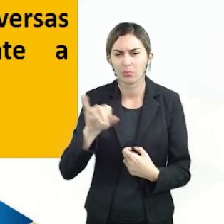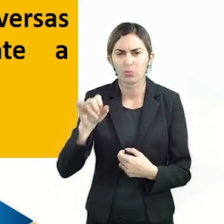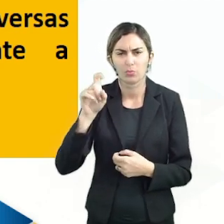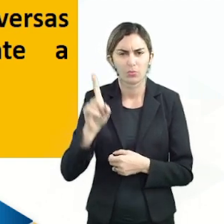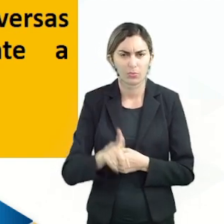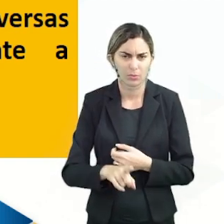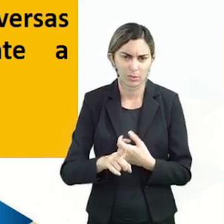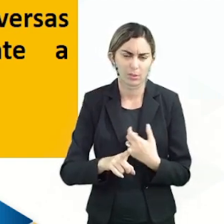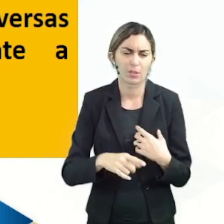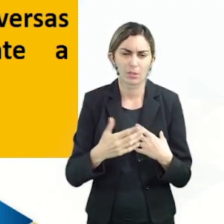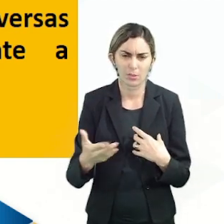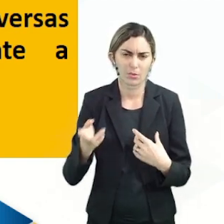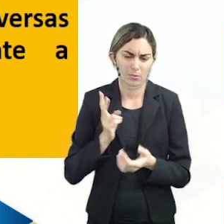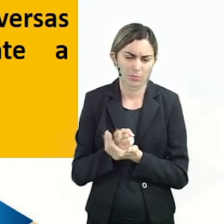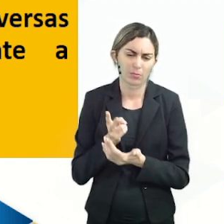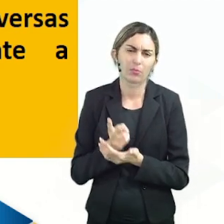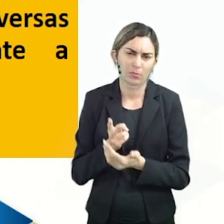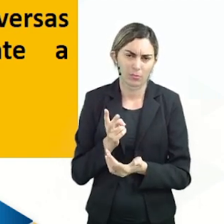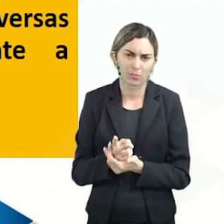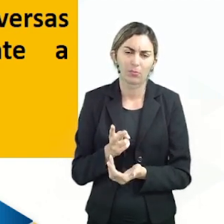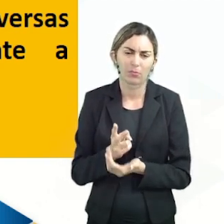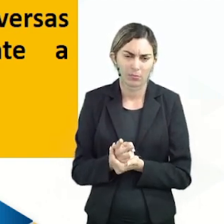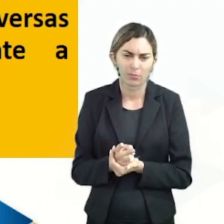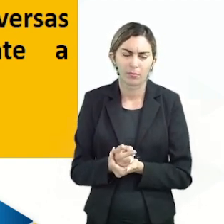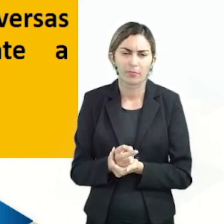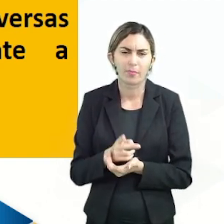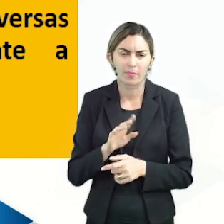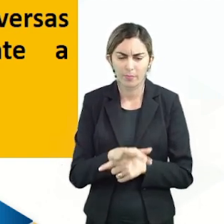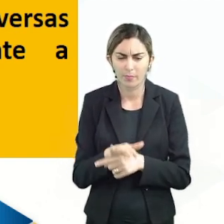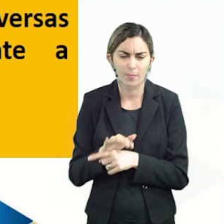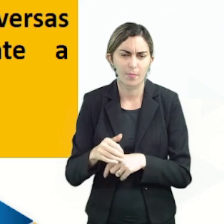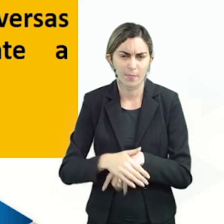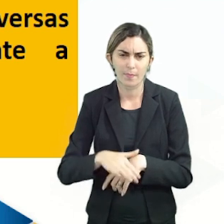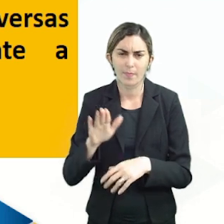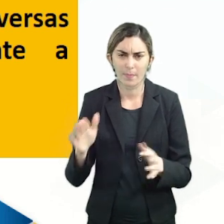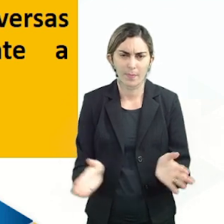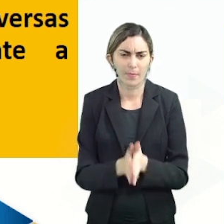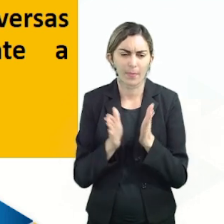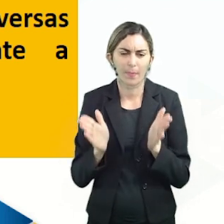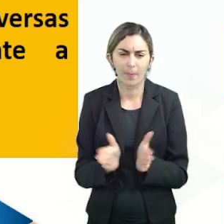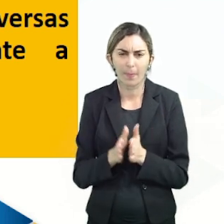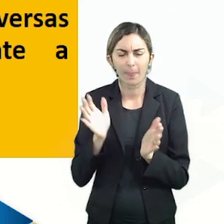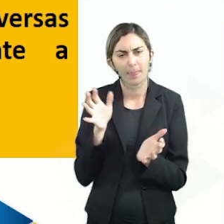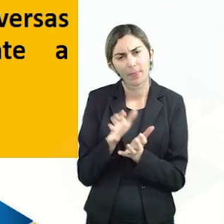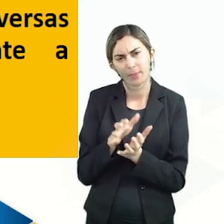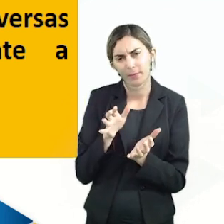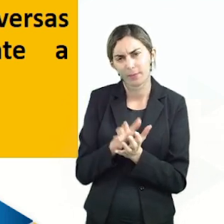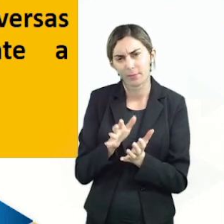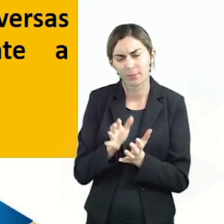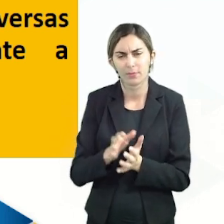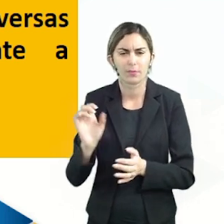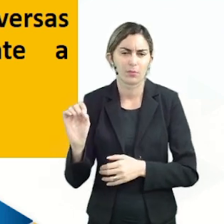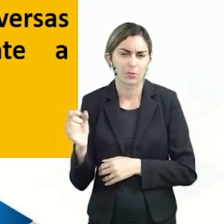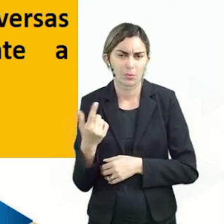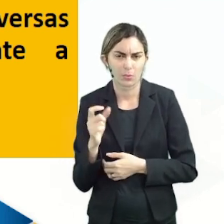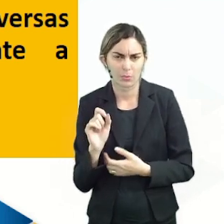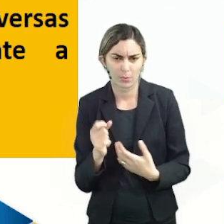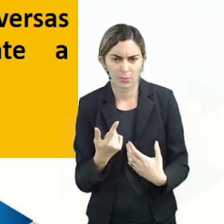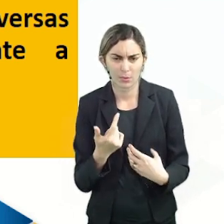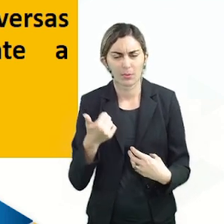Cardoso, porém continuou atuando em favor dos mais pobres em Recife, certo? E Olinda.